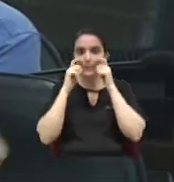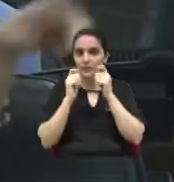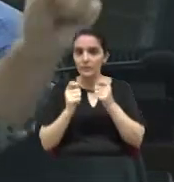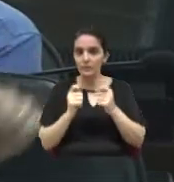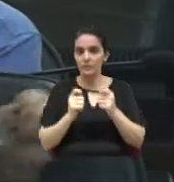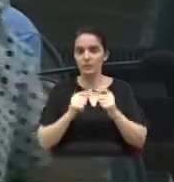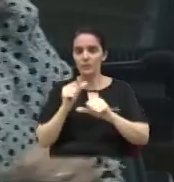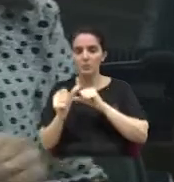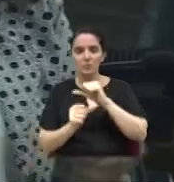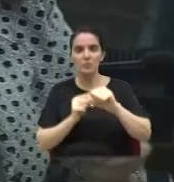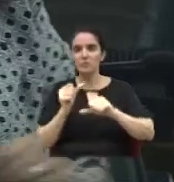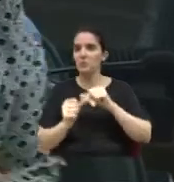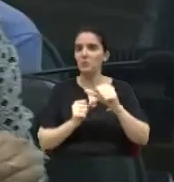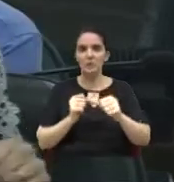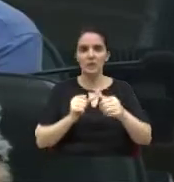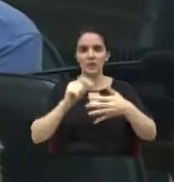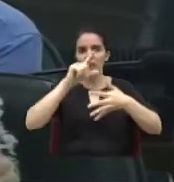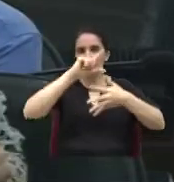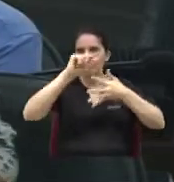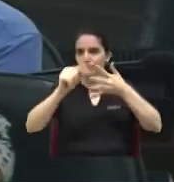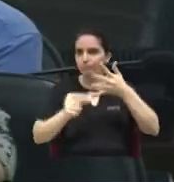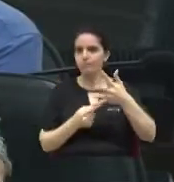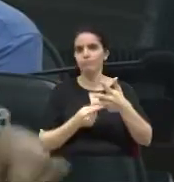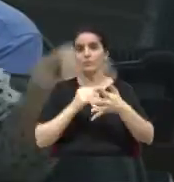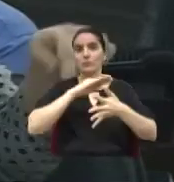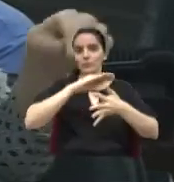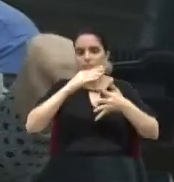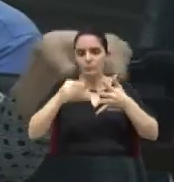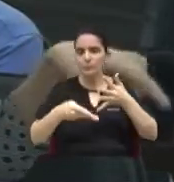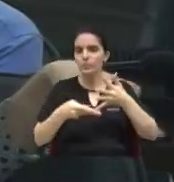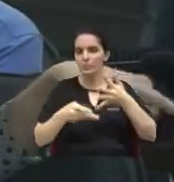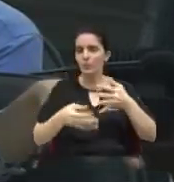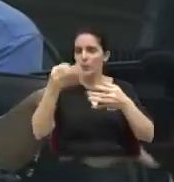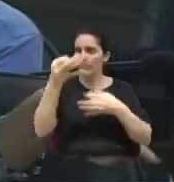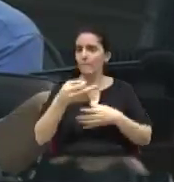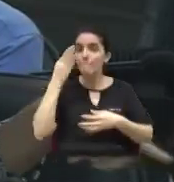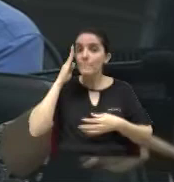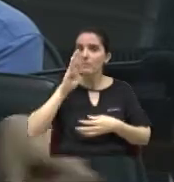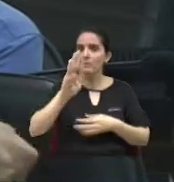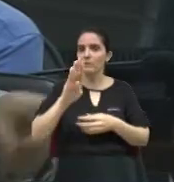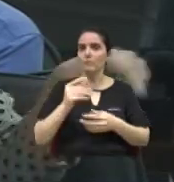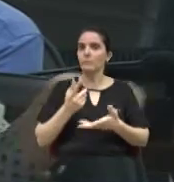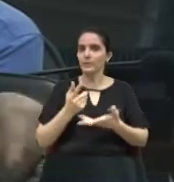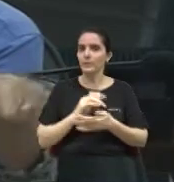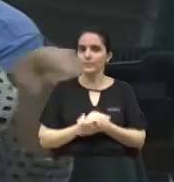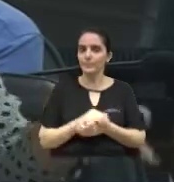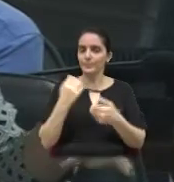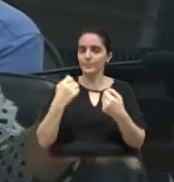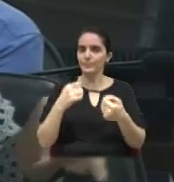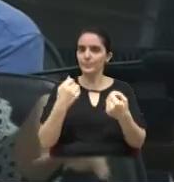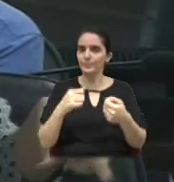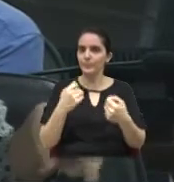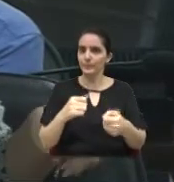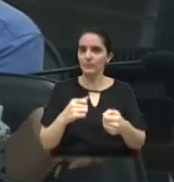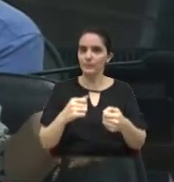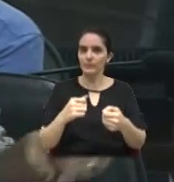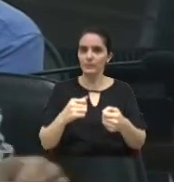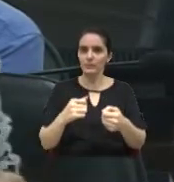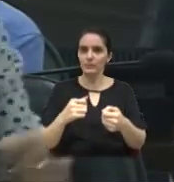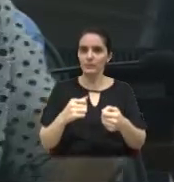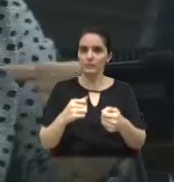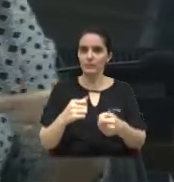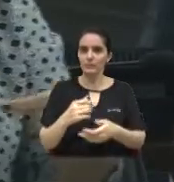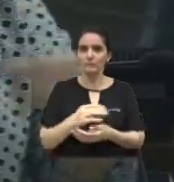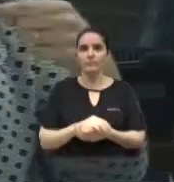distorcida em redes sociais, principalmente. Então, que tenhamos aqui o respeito da nossa fala, porque